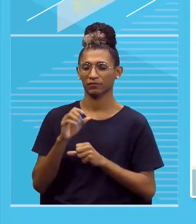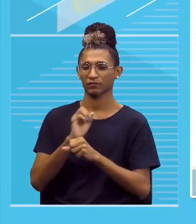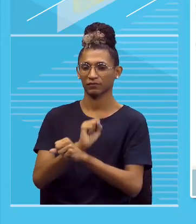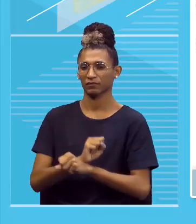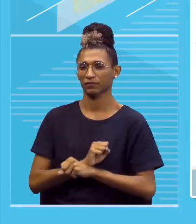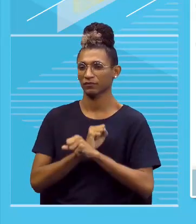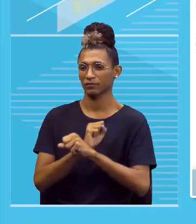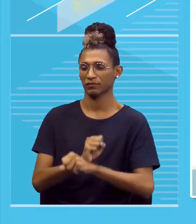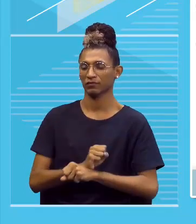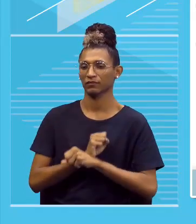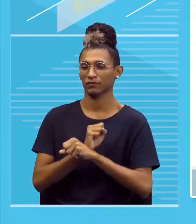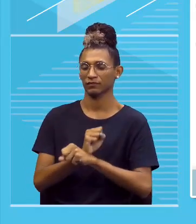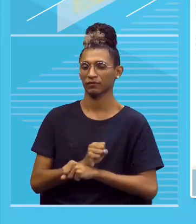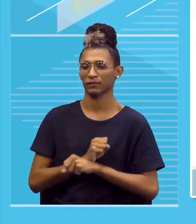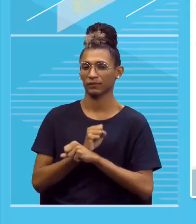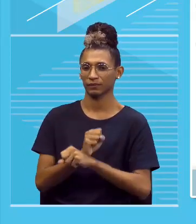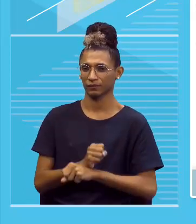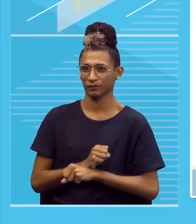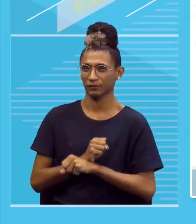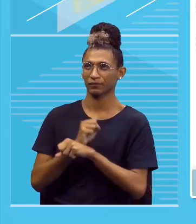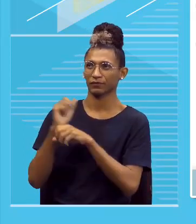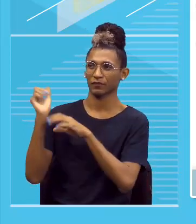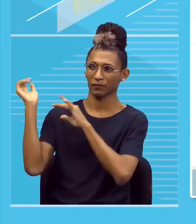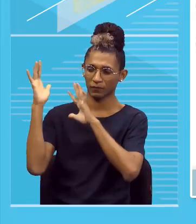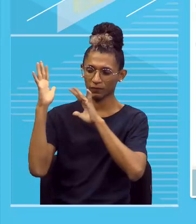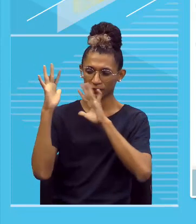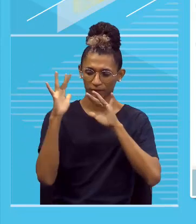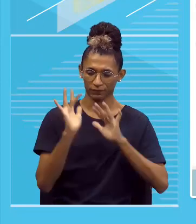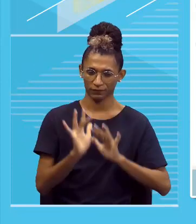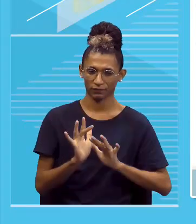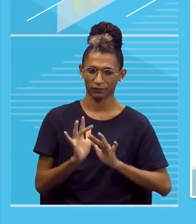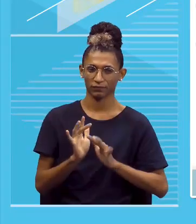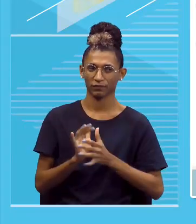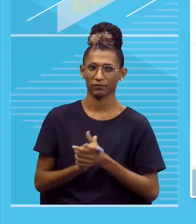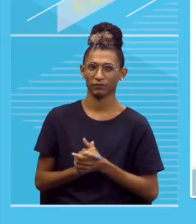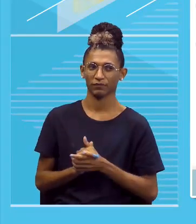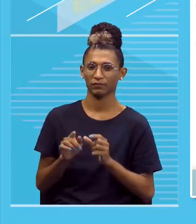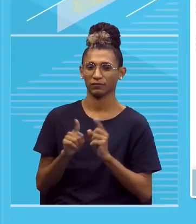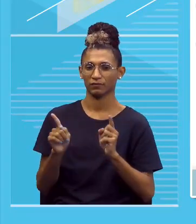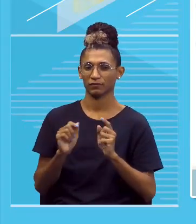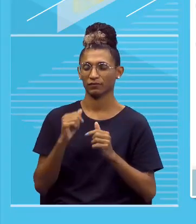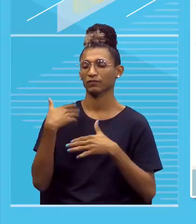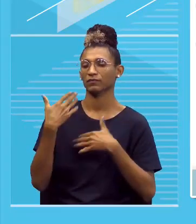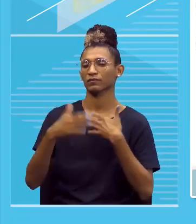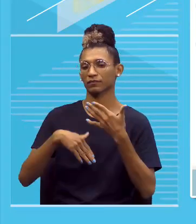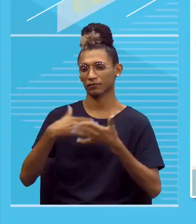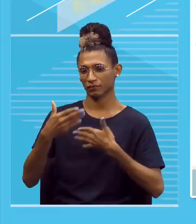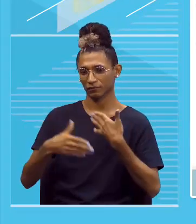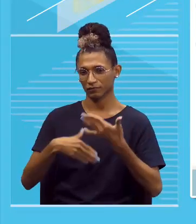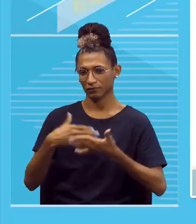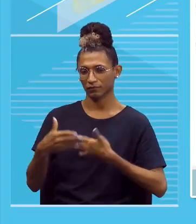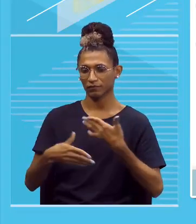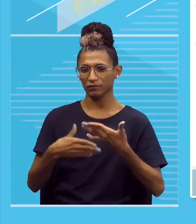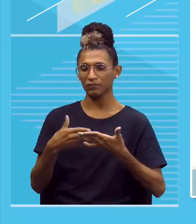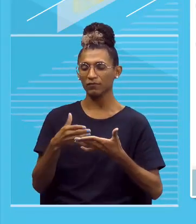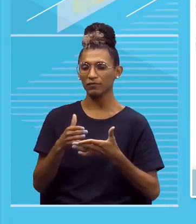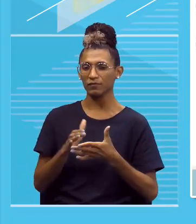da África os nossos irmãos africanos mas com o tempo